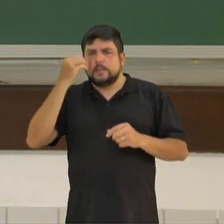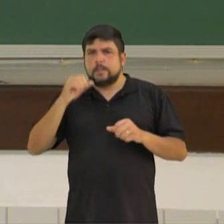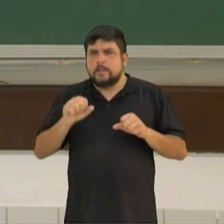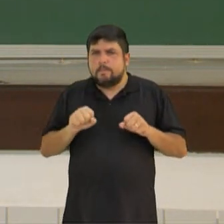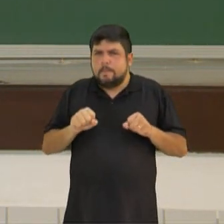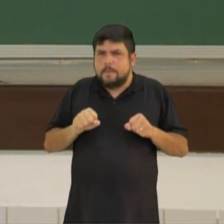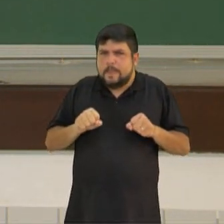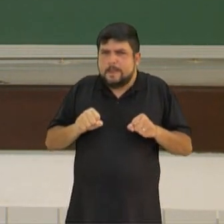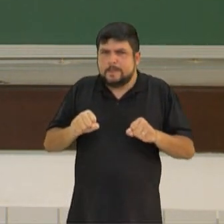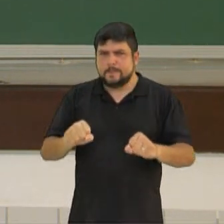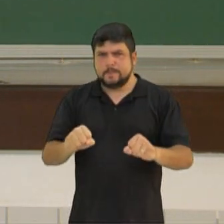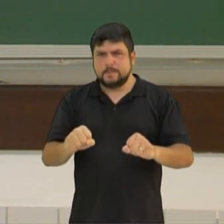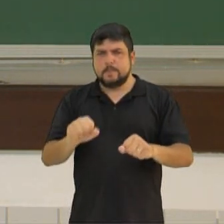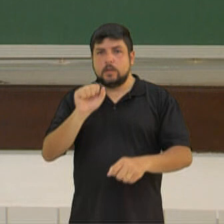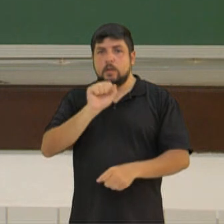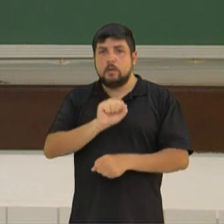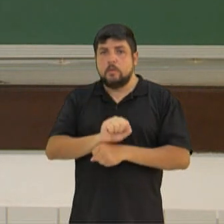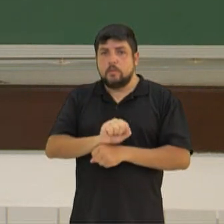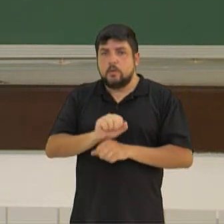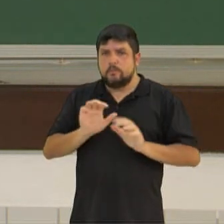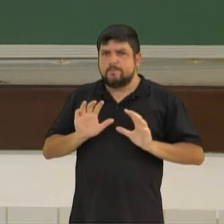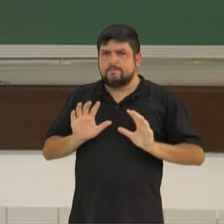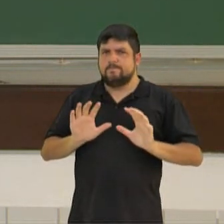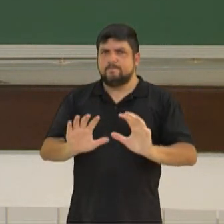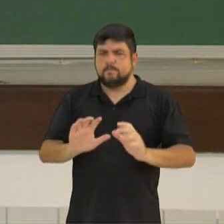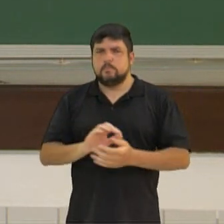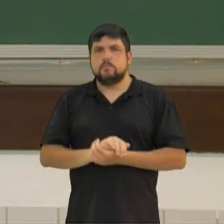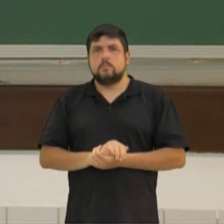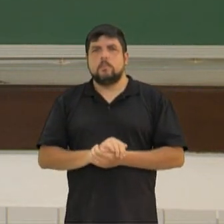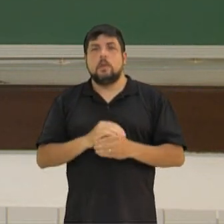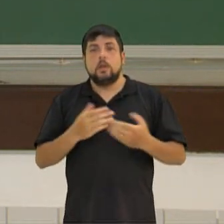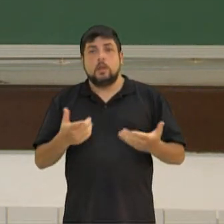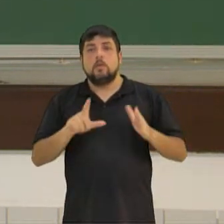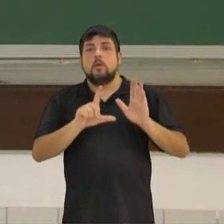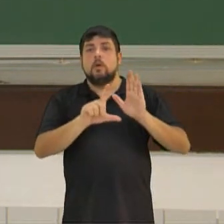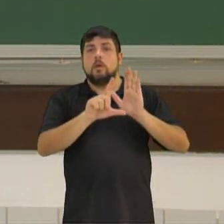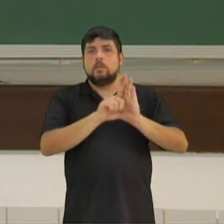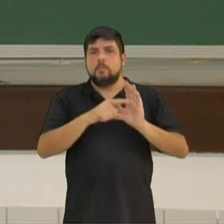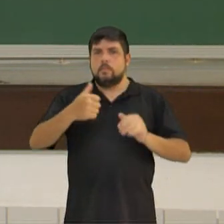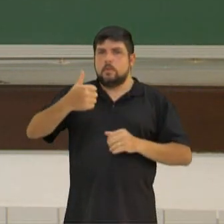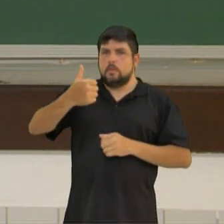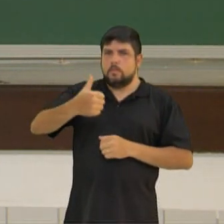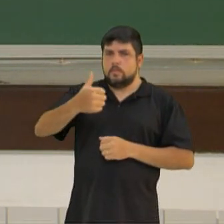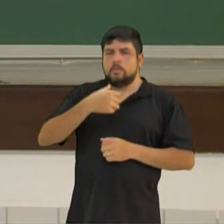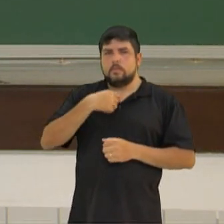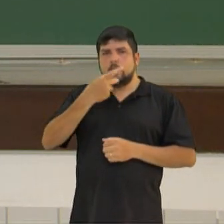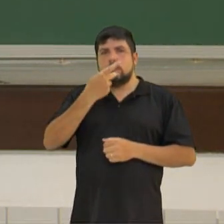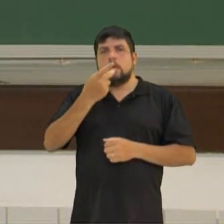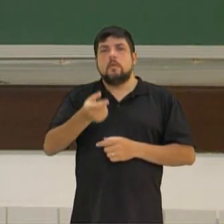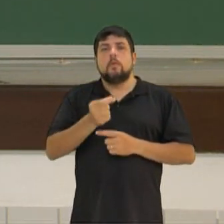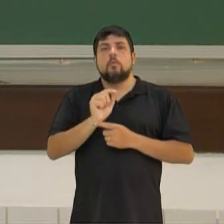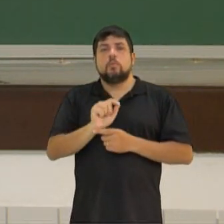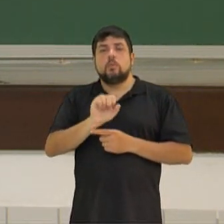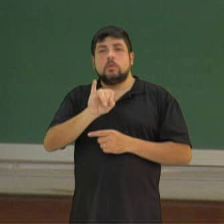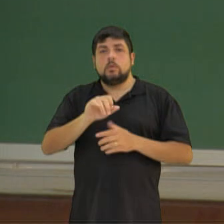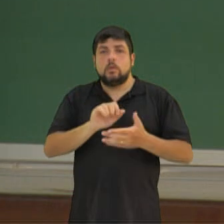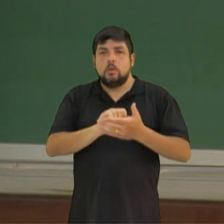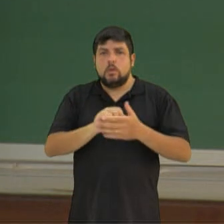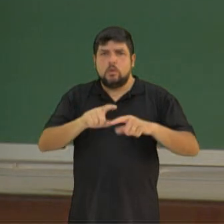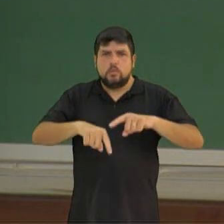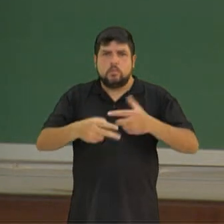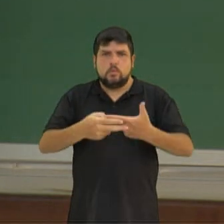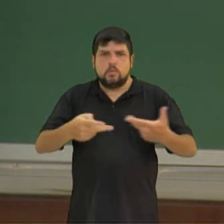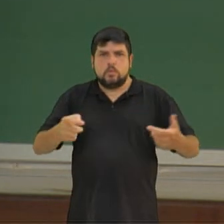objeto da inércia, tá? Então, enquanto a primeira lei fala para nós, né, que todo objeto parado tende